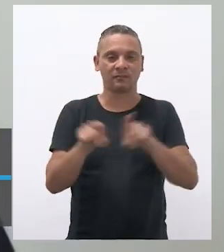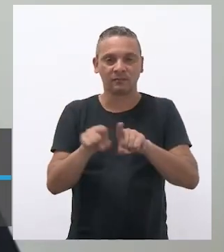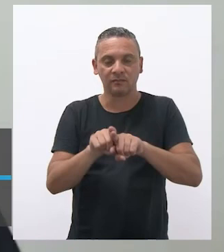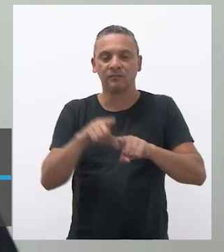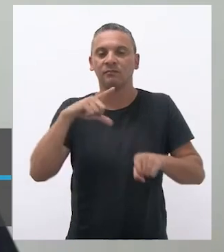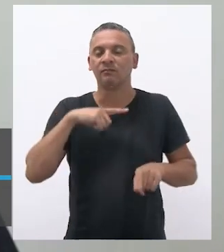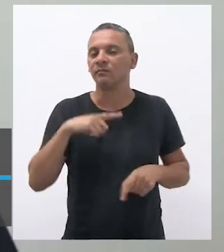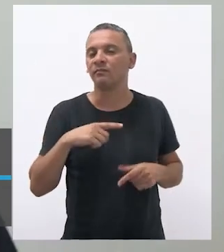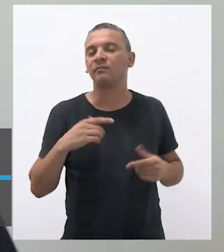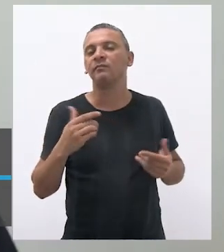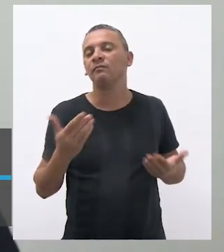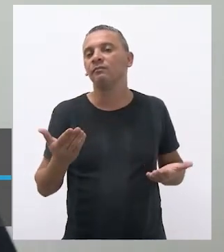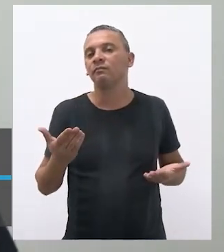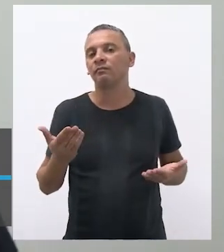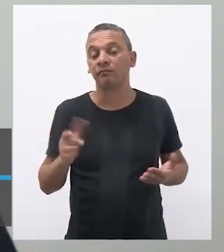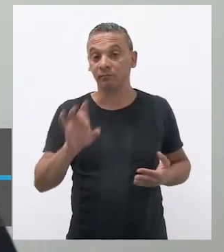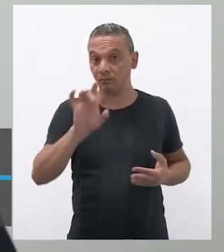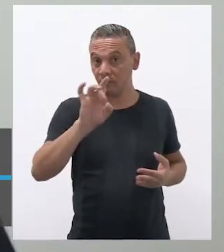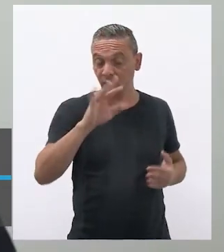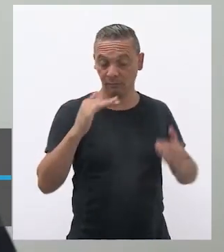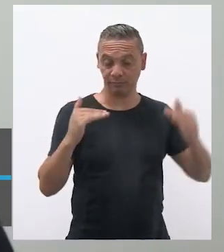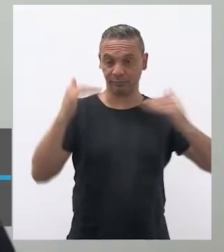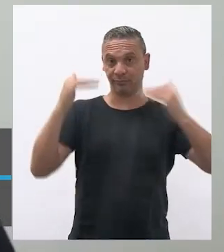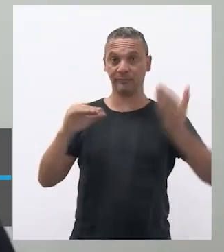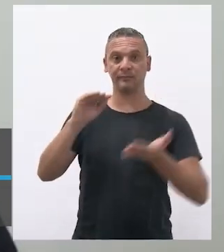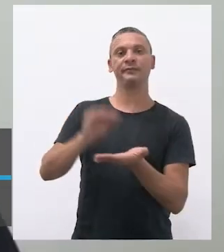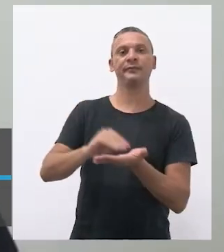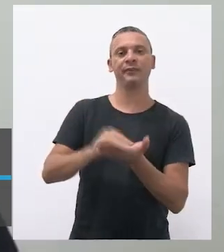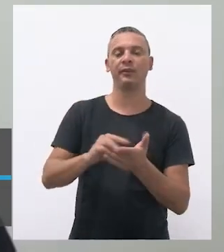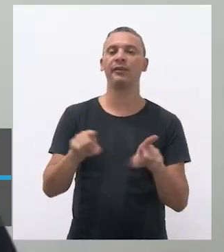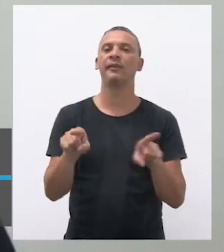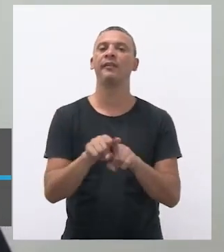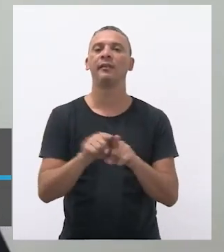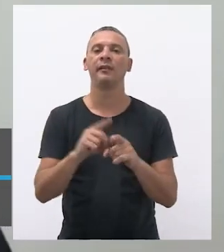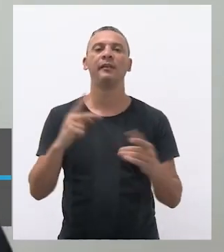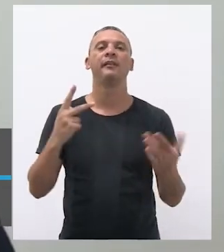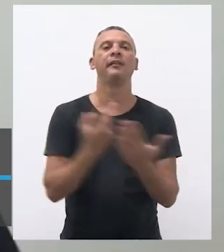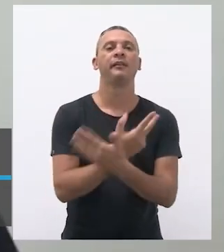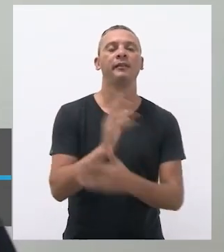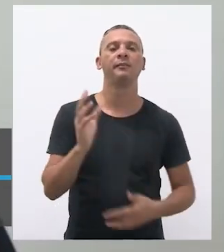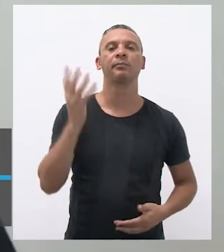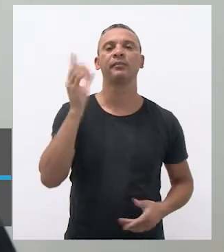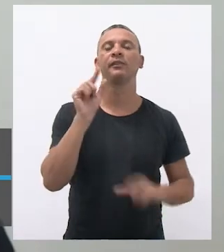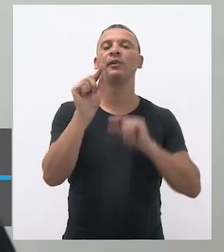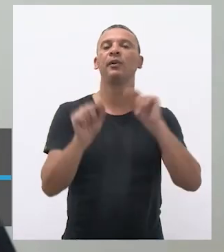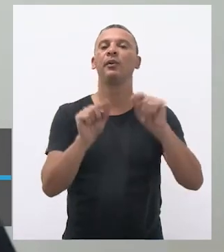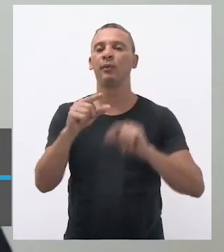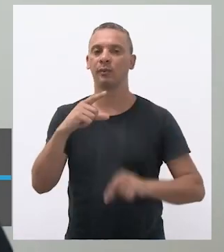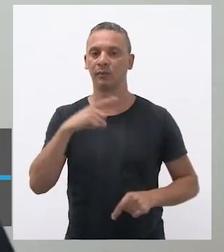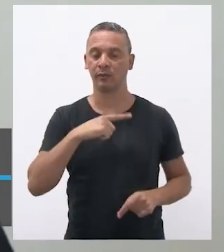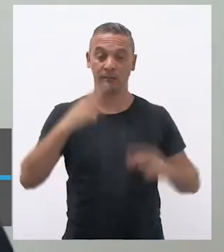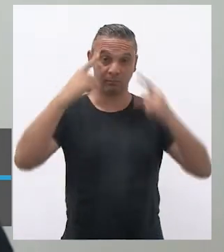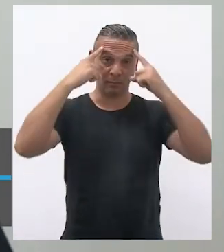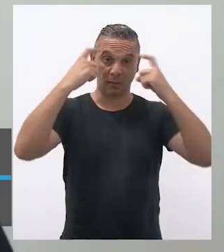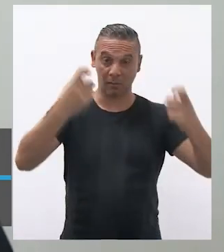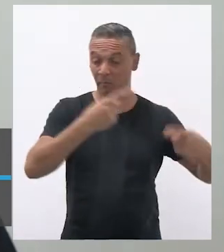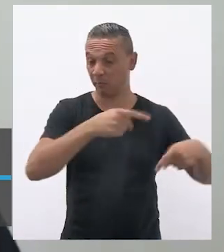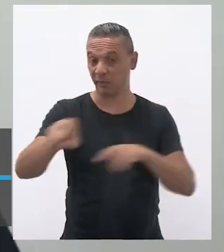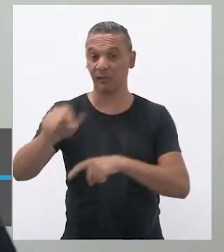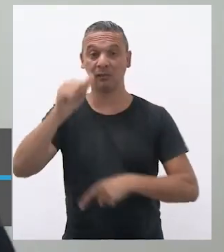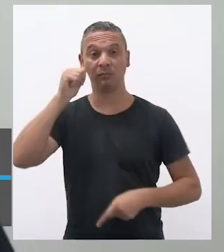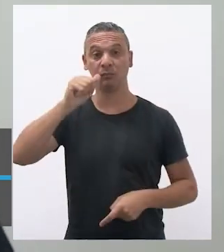aí não só essa desigualdade, mas também acaba tendo como consequência a violência contra as mulheres,